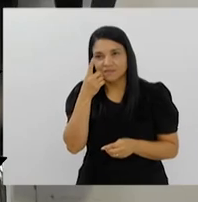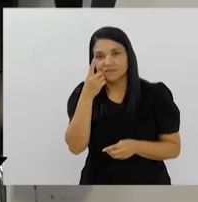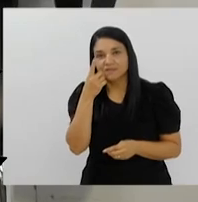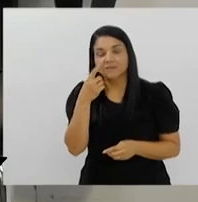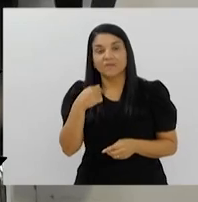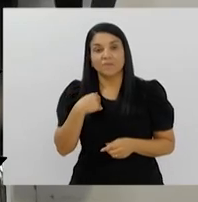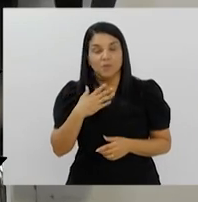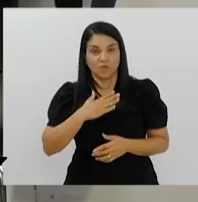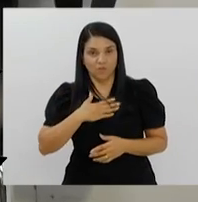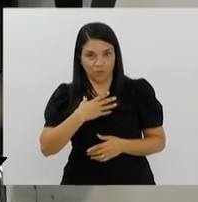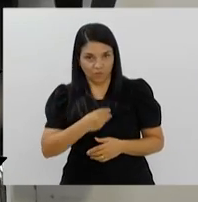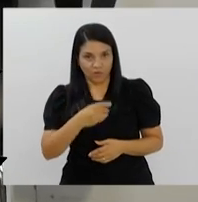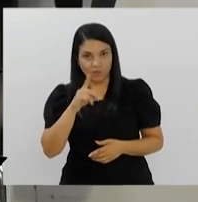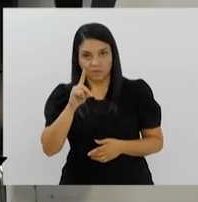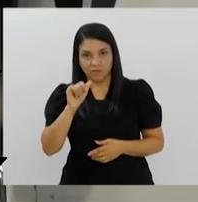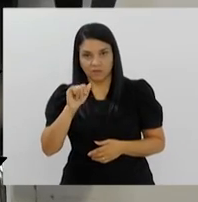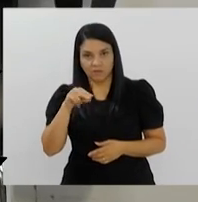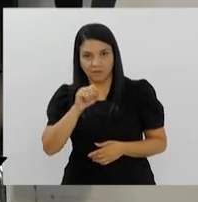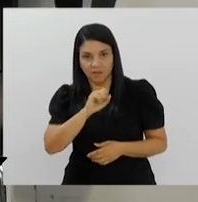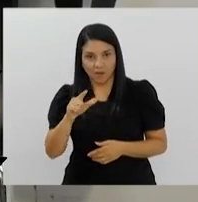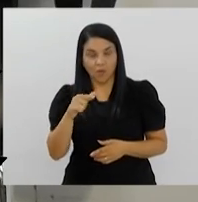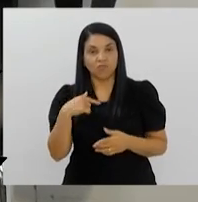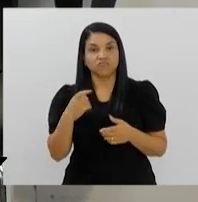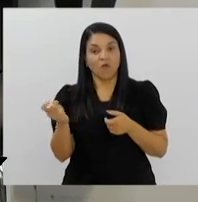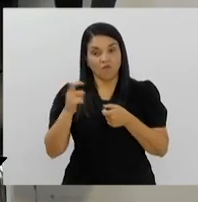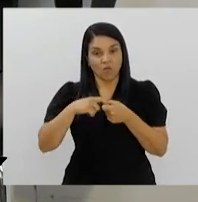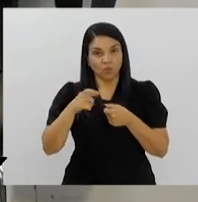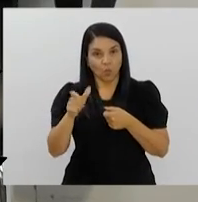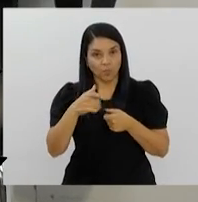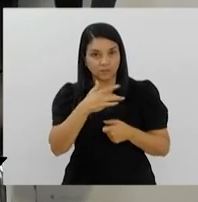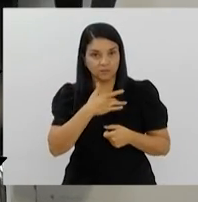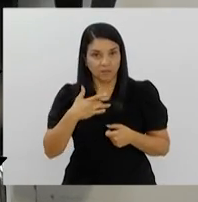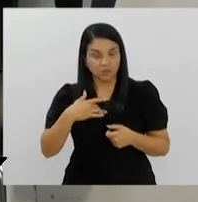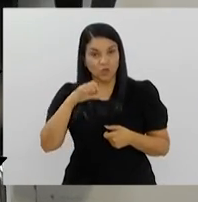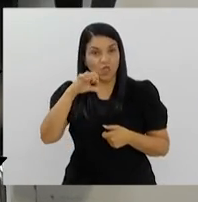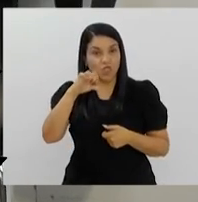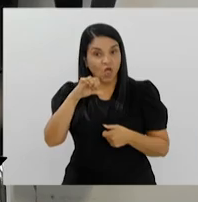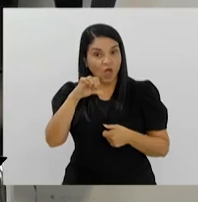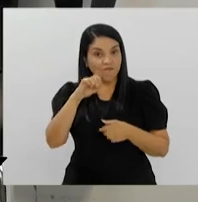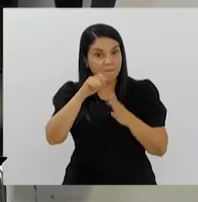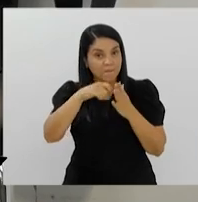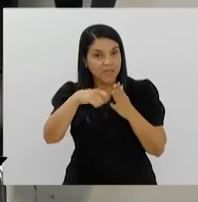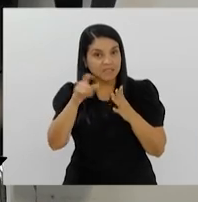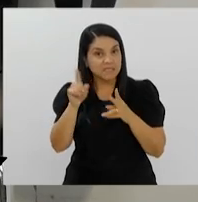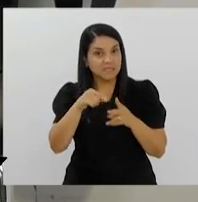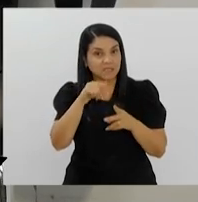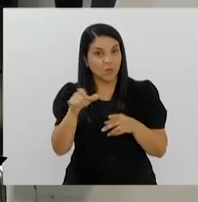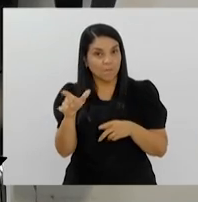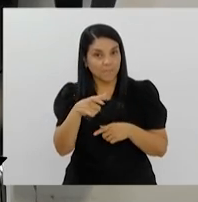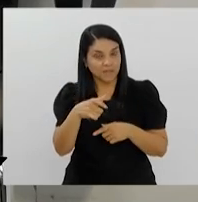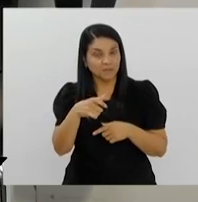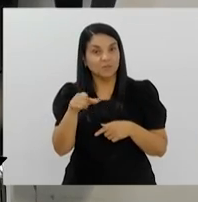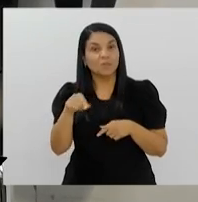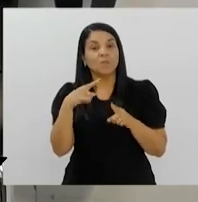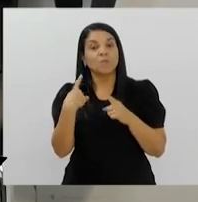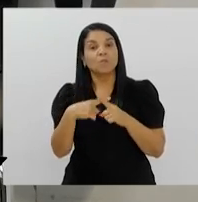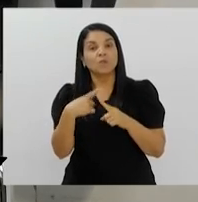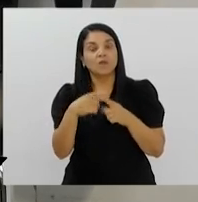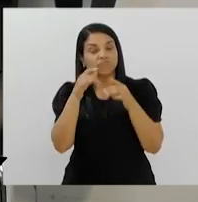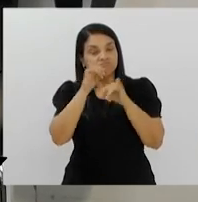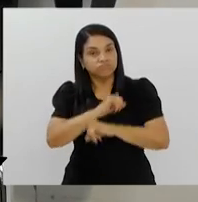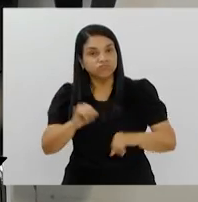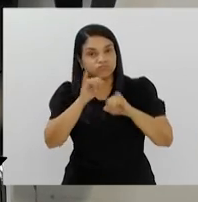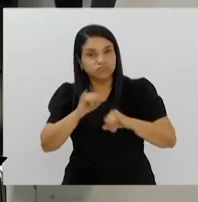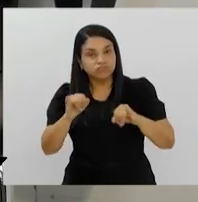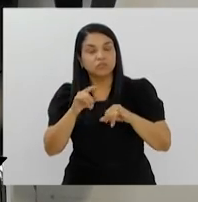o Daniel meu filho ele voltou com um plano depois de 9 meses de plano cancelado porque saiu uma grande reportagem no jornal din no